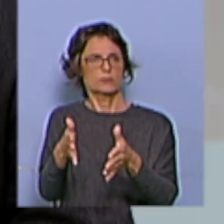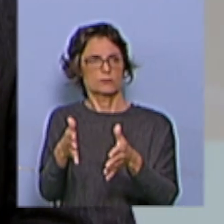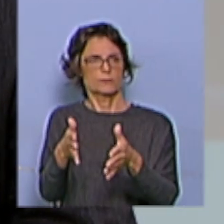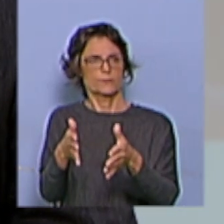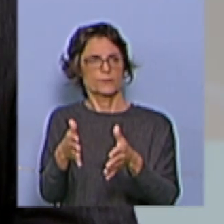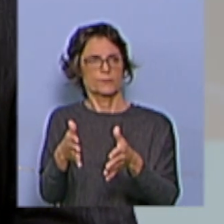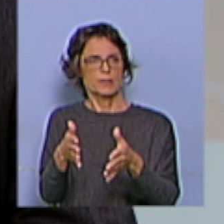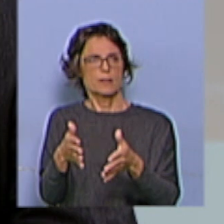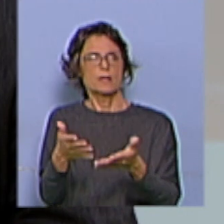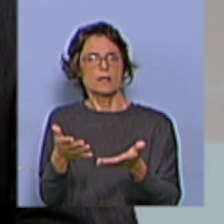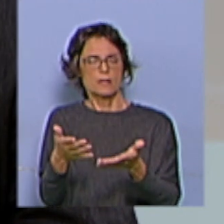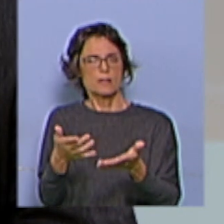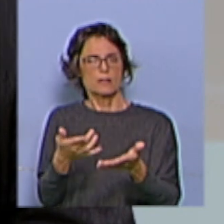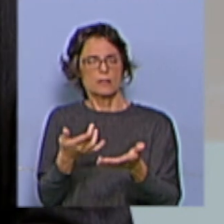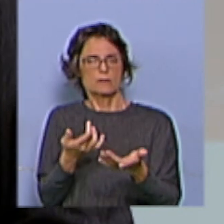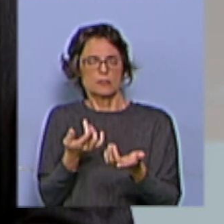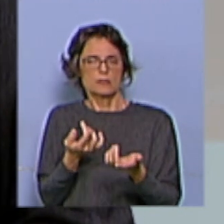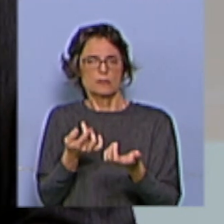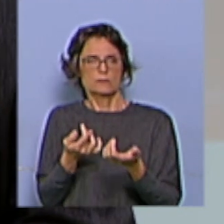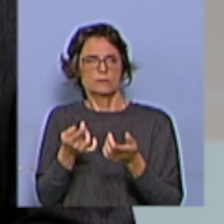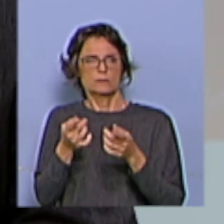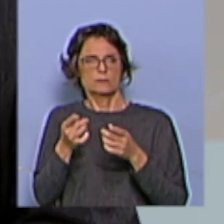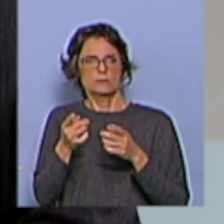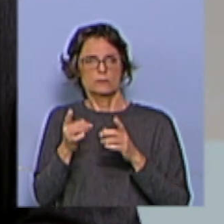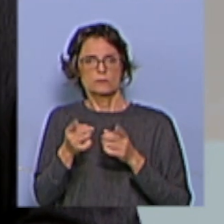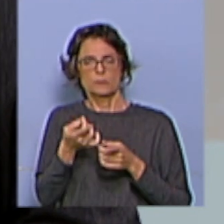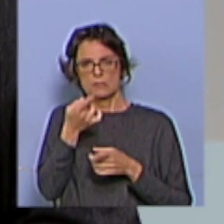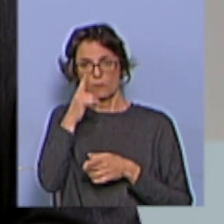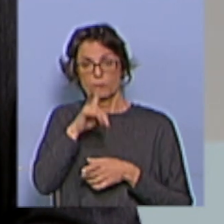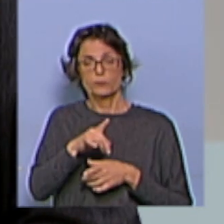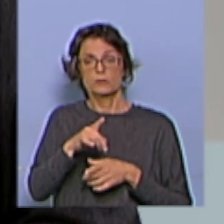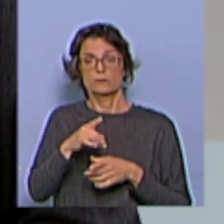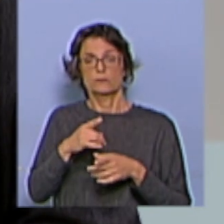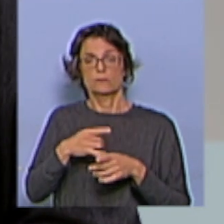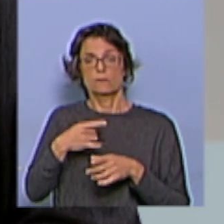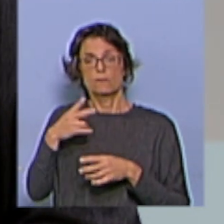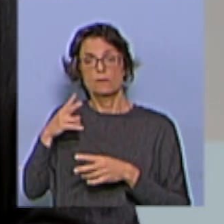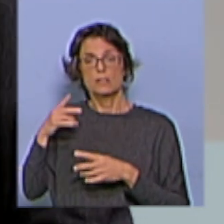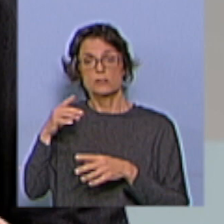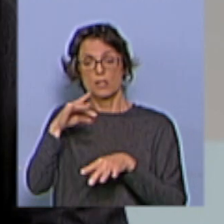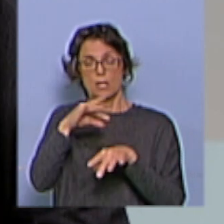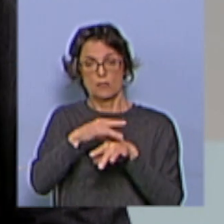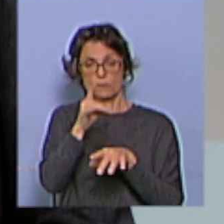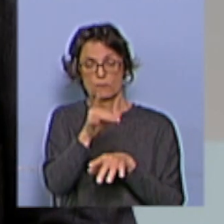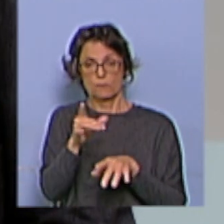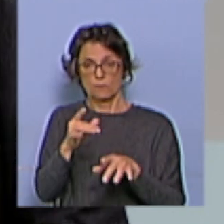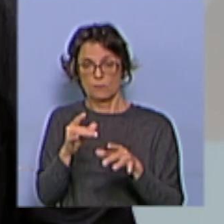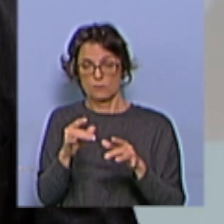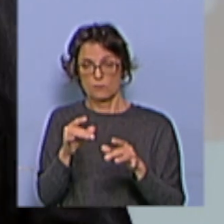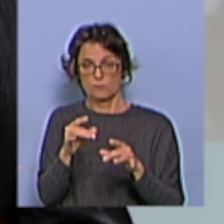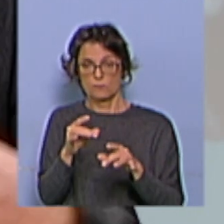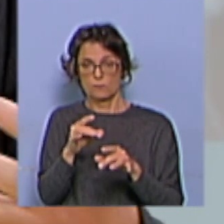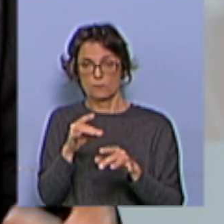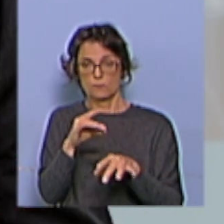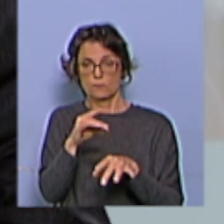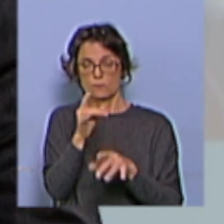chamada e recomeçamos depois, em dada altura, a visitar os doentes, sobretudo a visitar os doentes sem infecção, porque